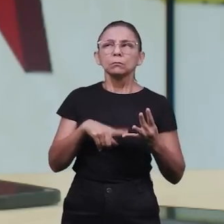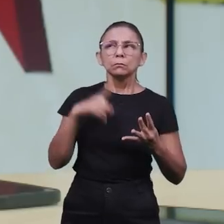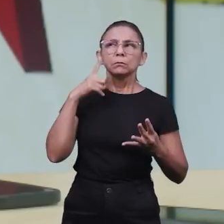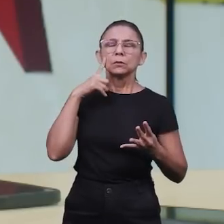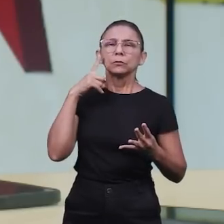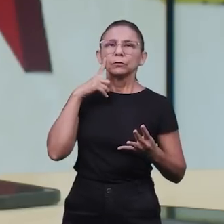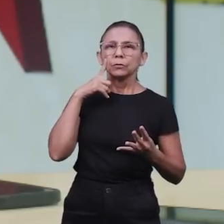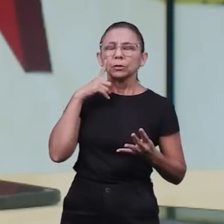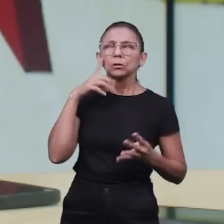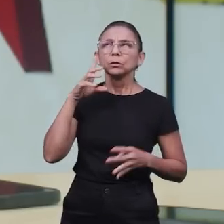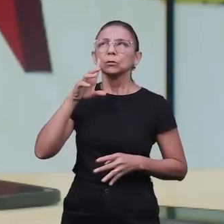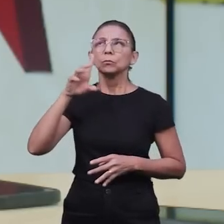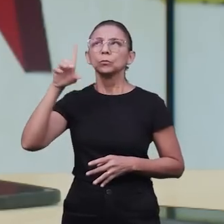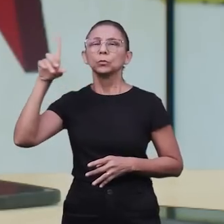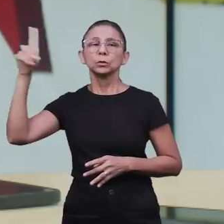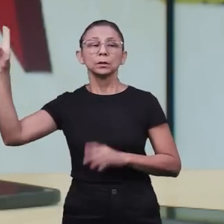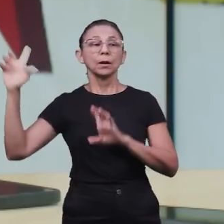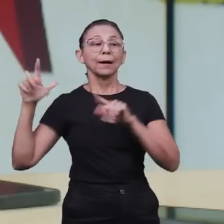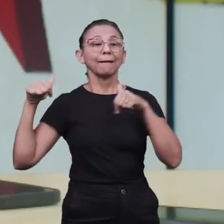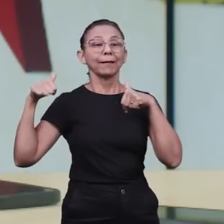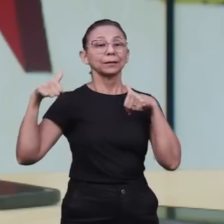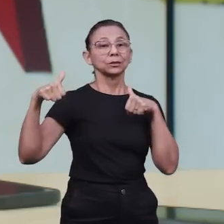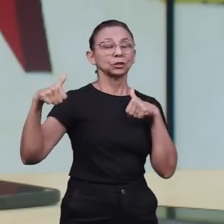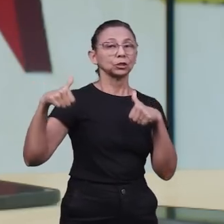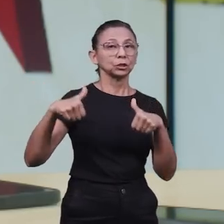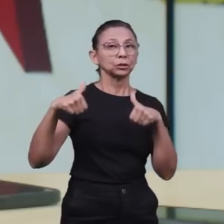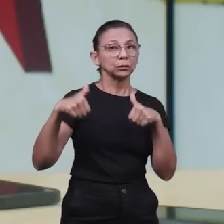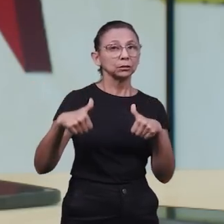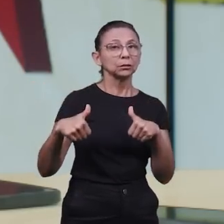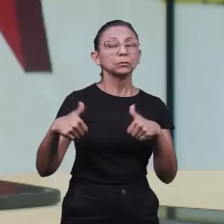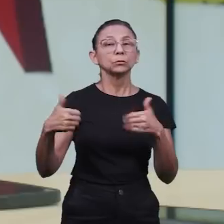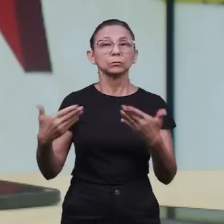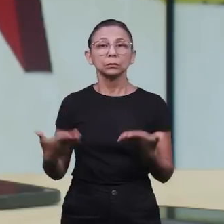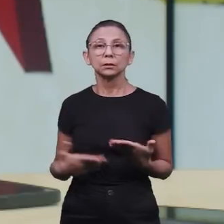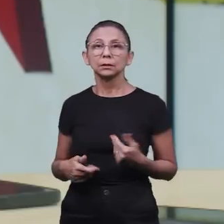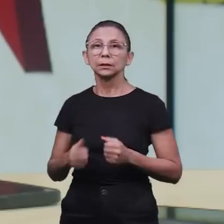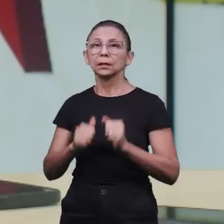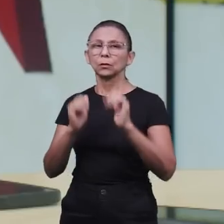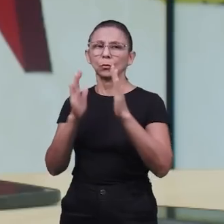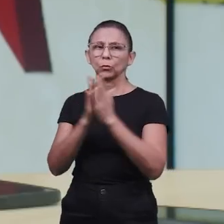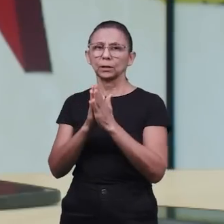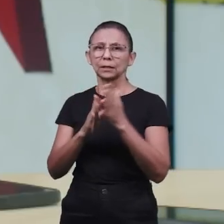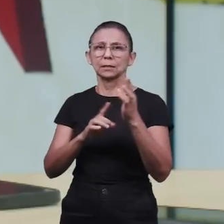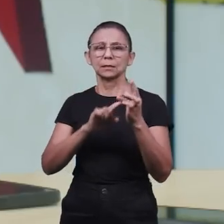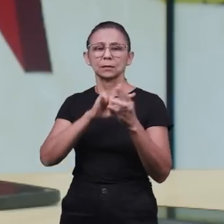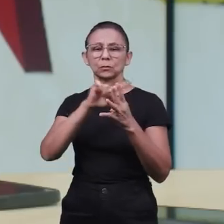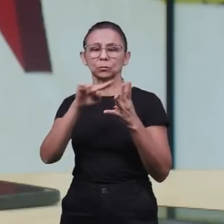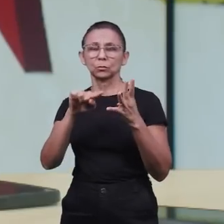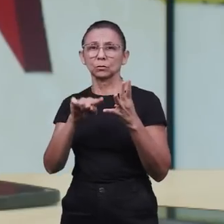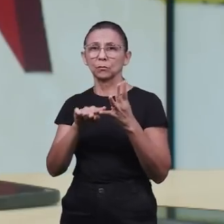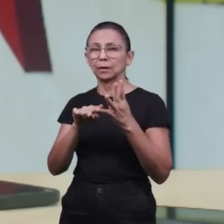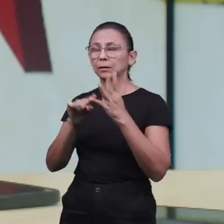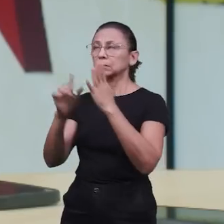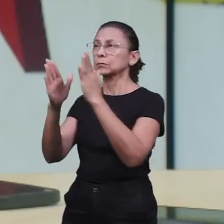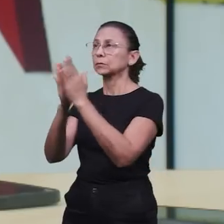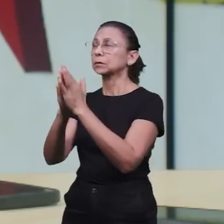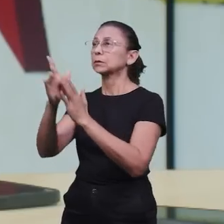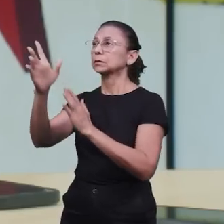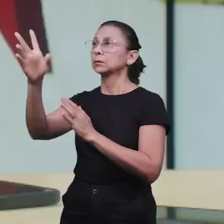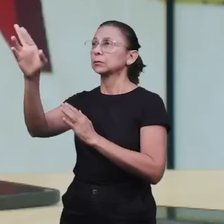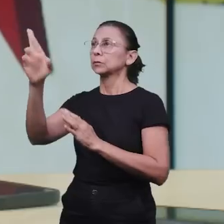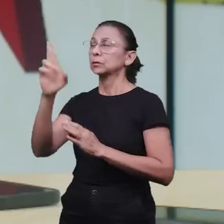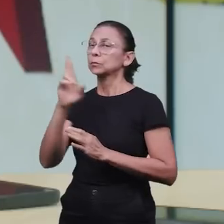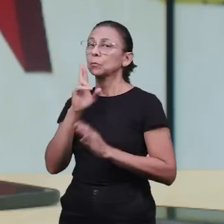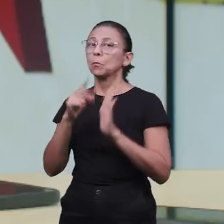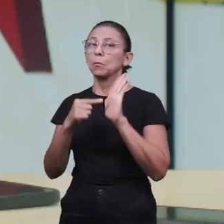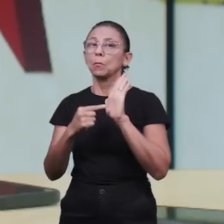sentido da resposta à oração, da revelação do mistério, do profundo e do escondido que foi revelado aqui. Amém.